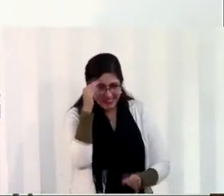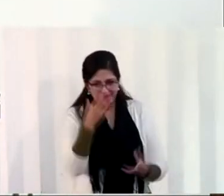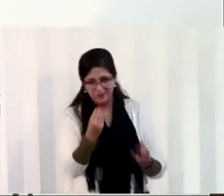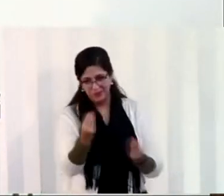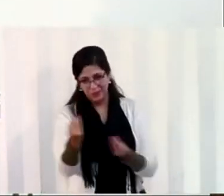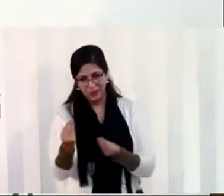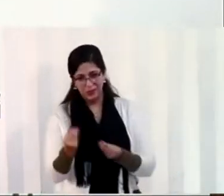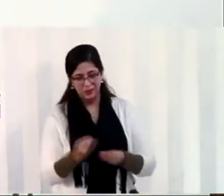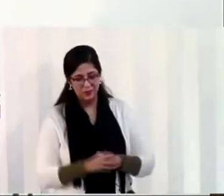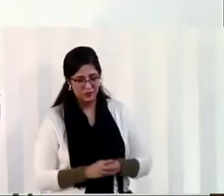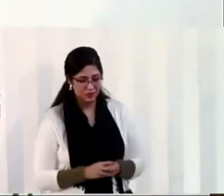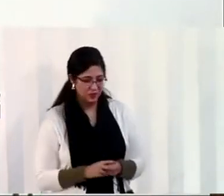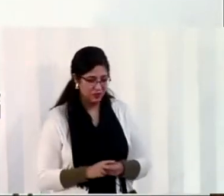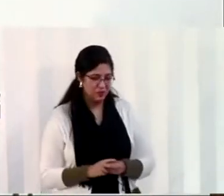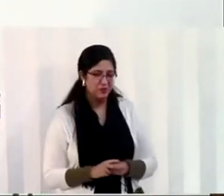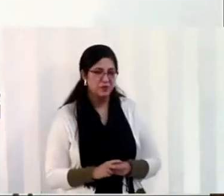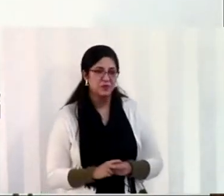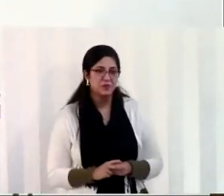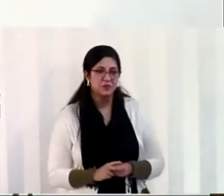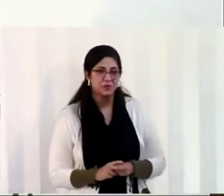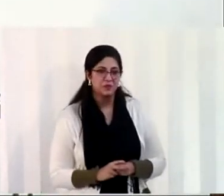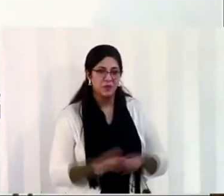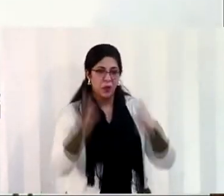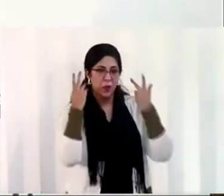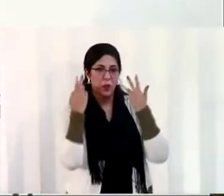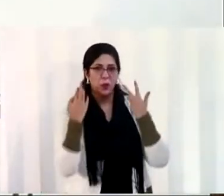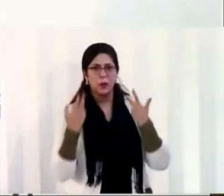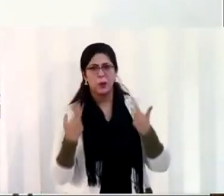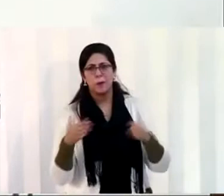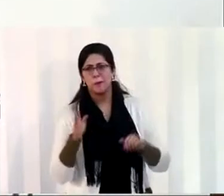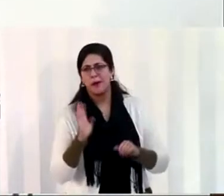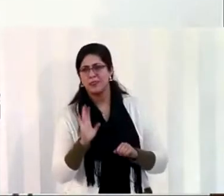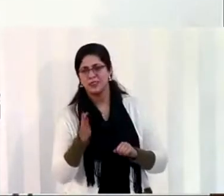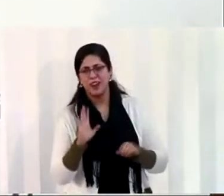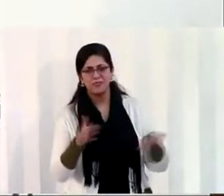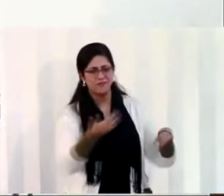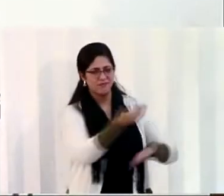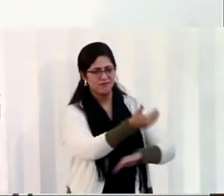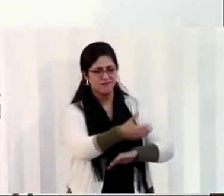este lugar, já vêm naturalmente, porque sabem onde é essa igreja.